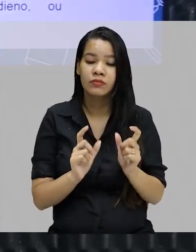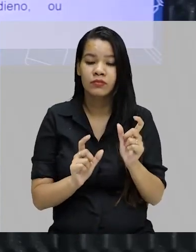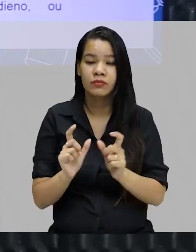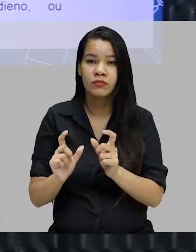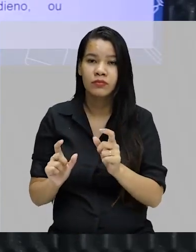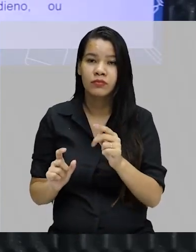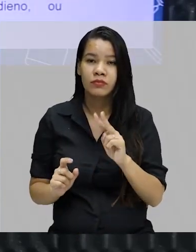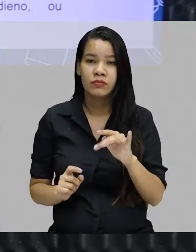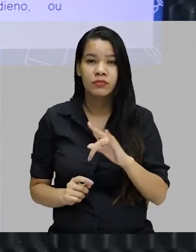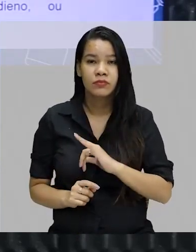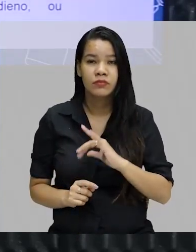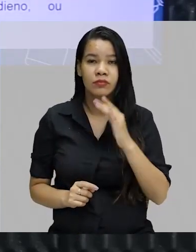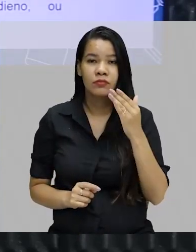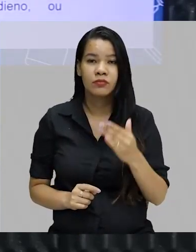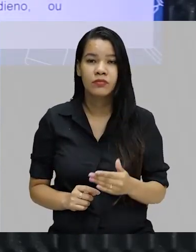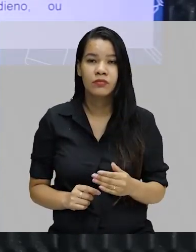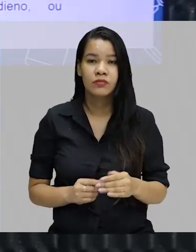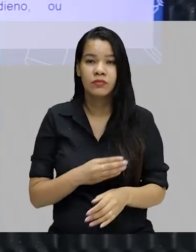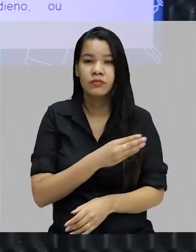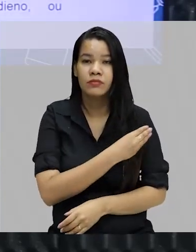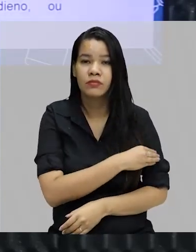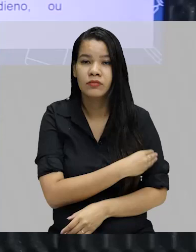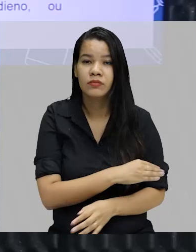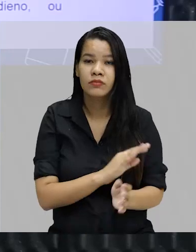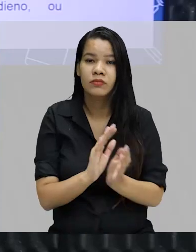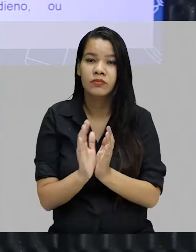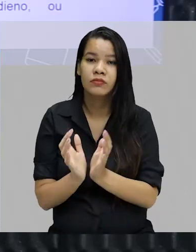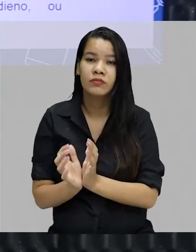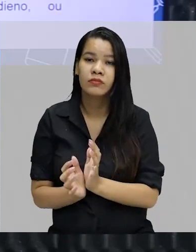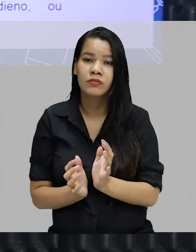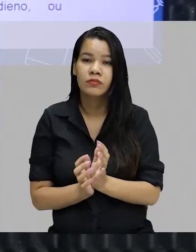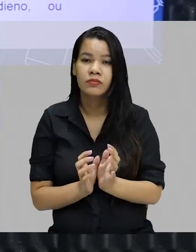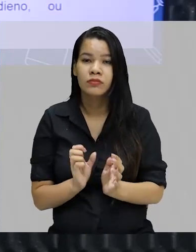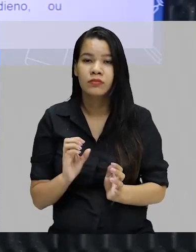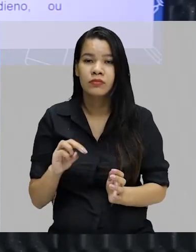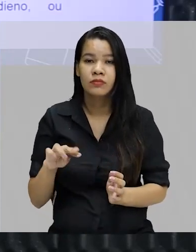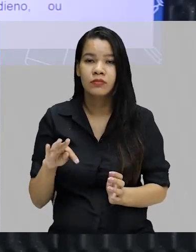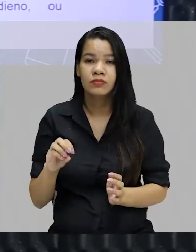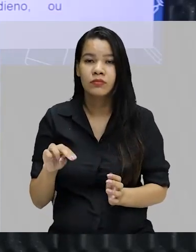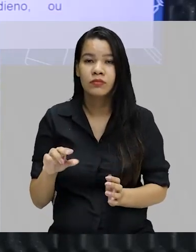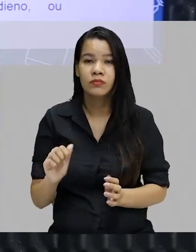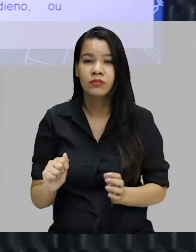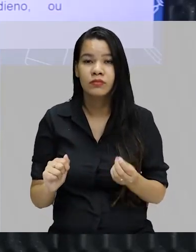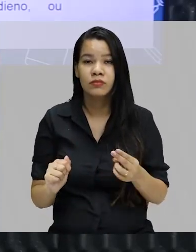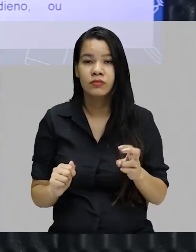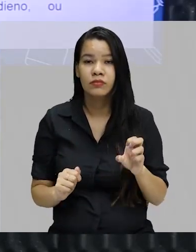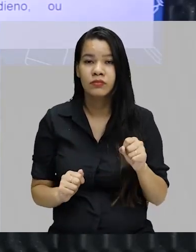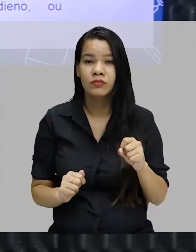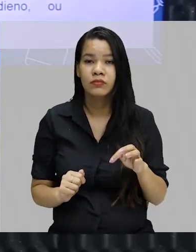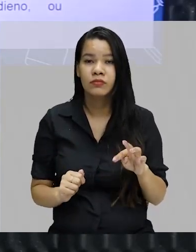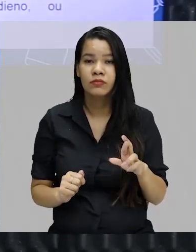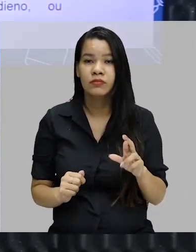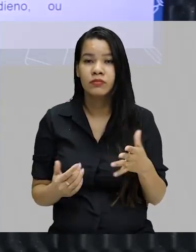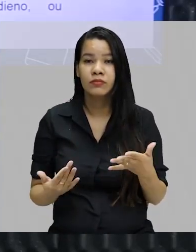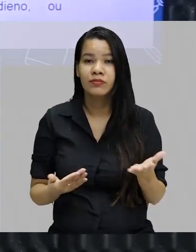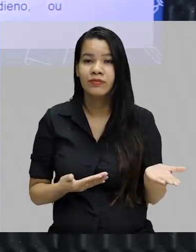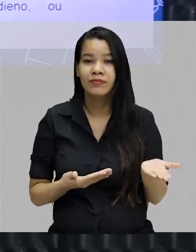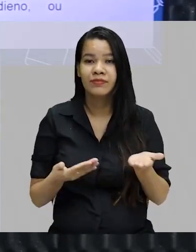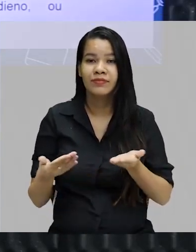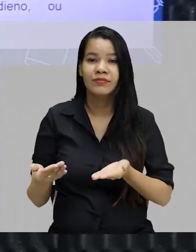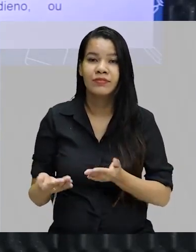ter a presença de álcool, do grupo cetona, do grupo éster. Show de bola, turminha? Então, um pouquinho sobre a borracha